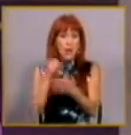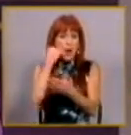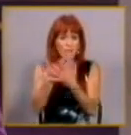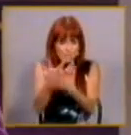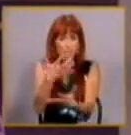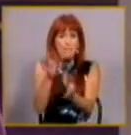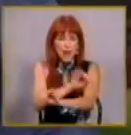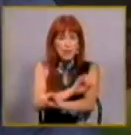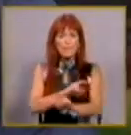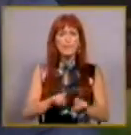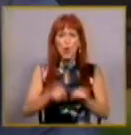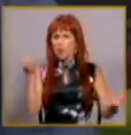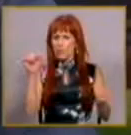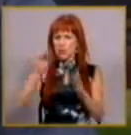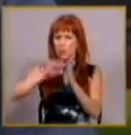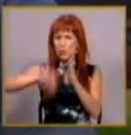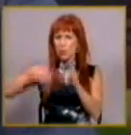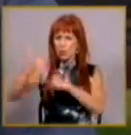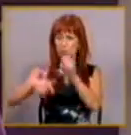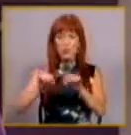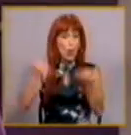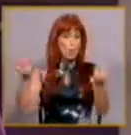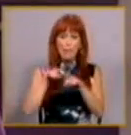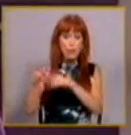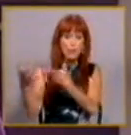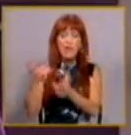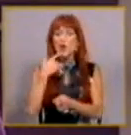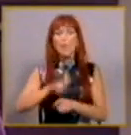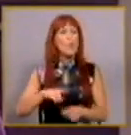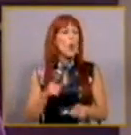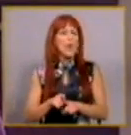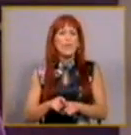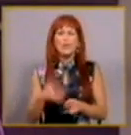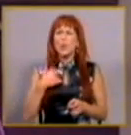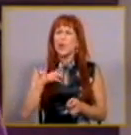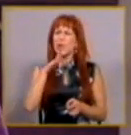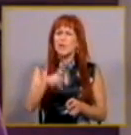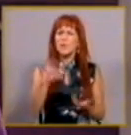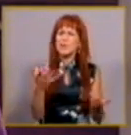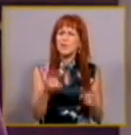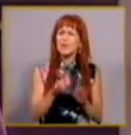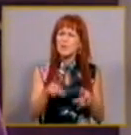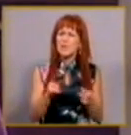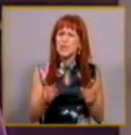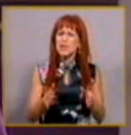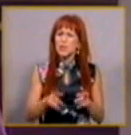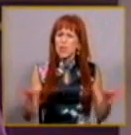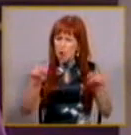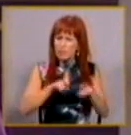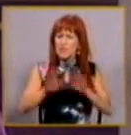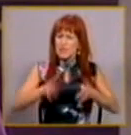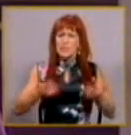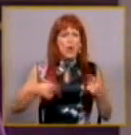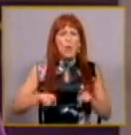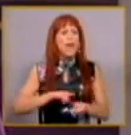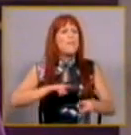agravá-los. Romper com o pacto de agressão, romper com esta política, mas não podemos, quando nós colocamos isto, porque é necessário de facto uma nova política, mas